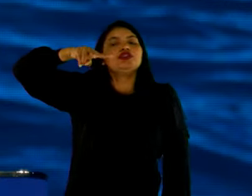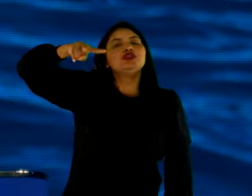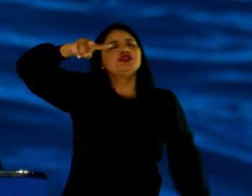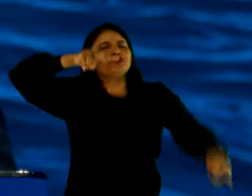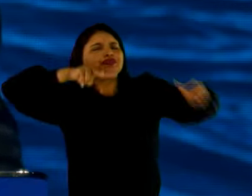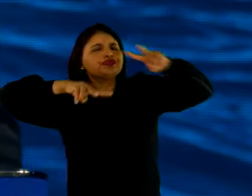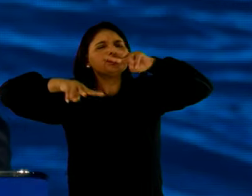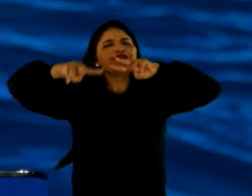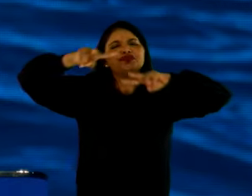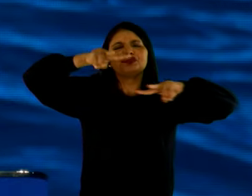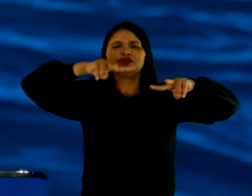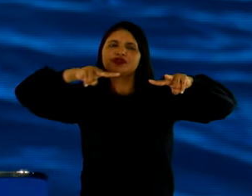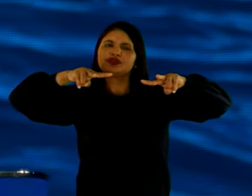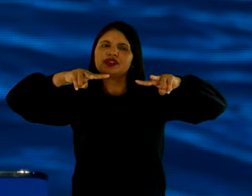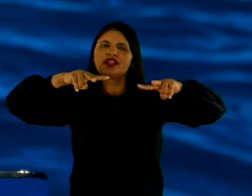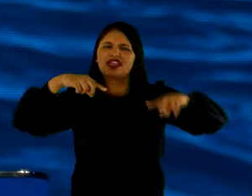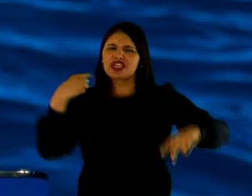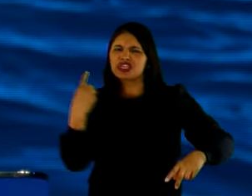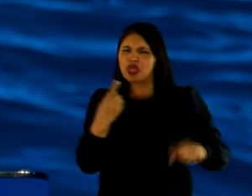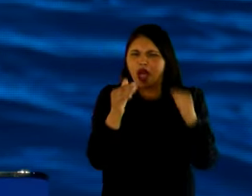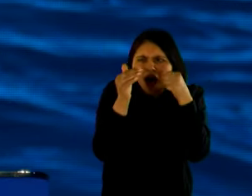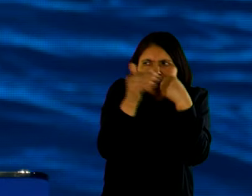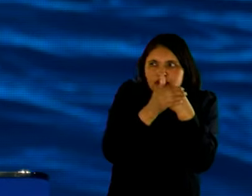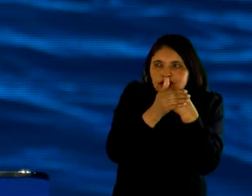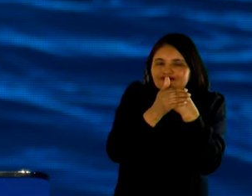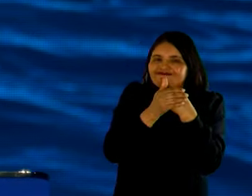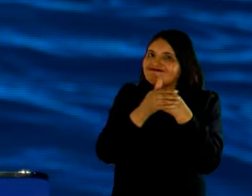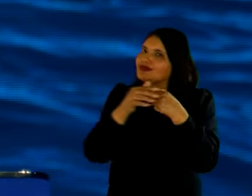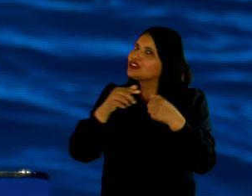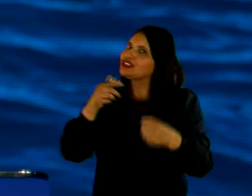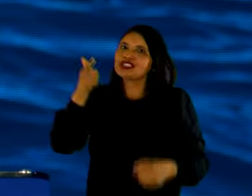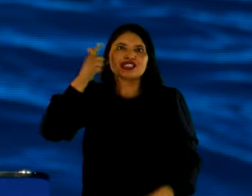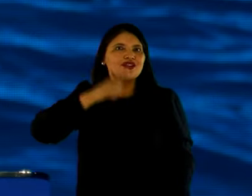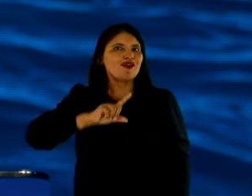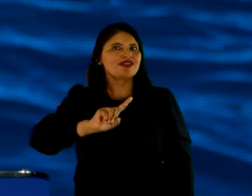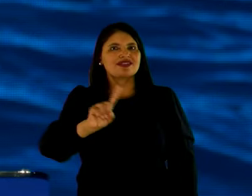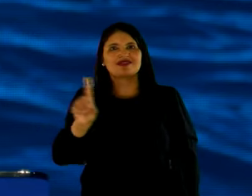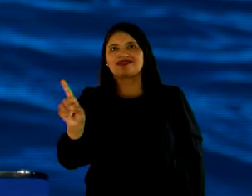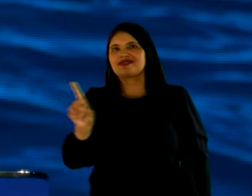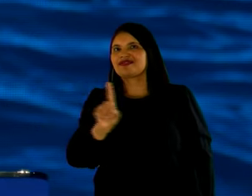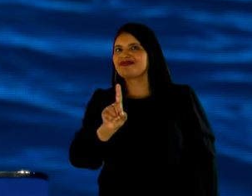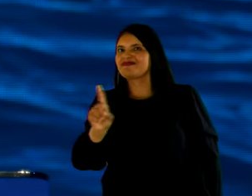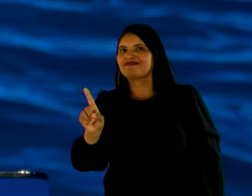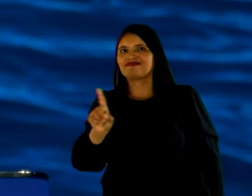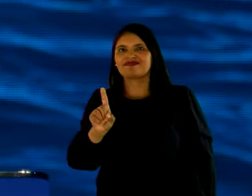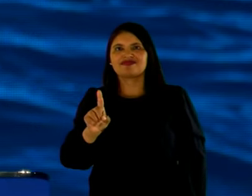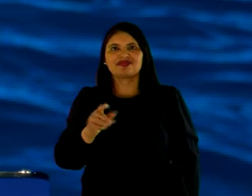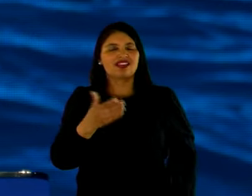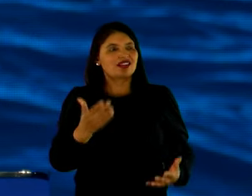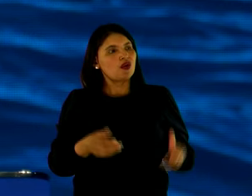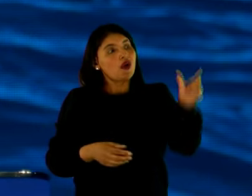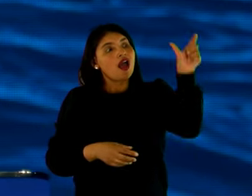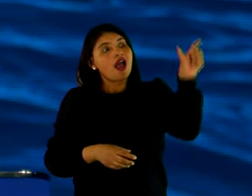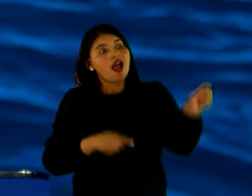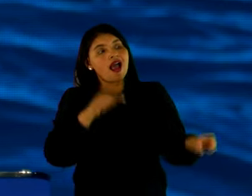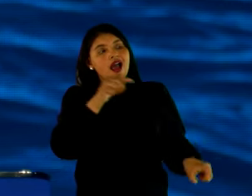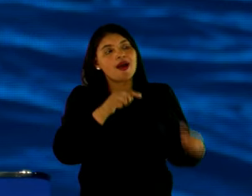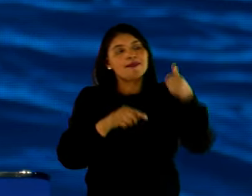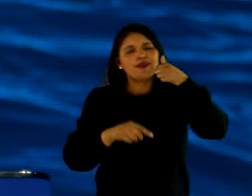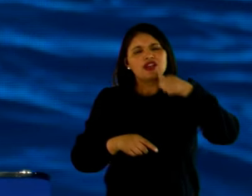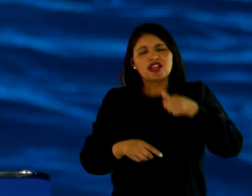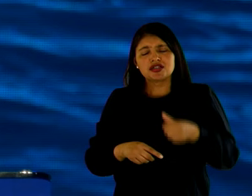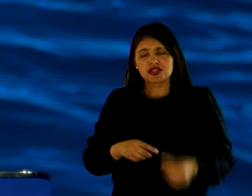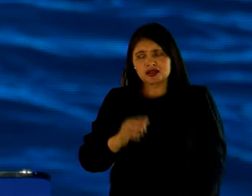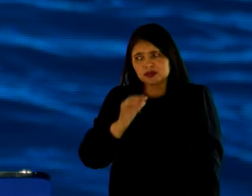esconder dele. E aquela moça murchou. Eu tava a trabalho, passava por vários estados. Ela